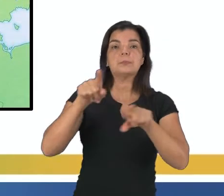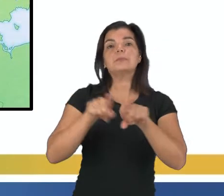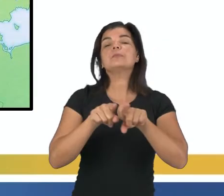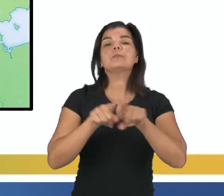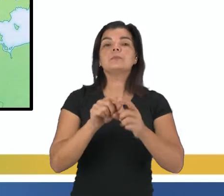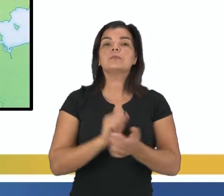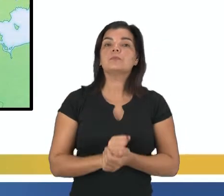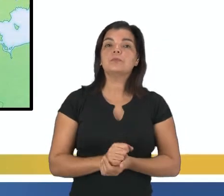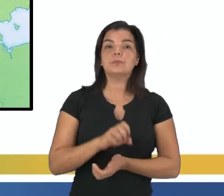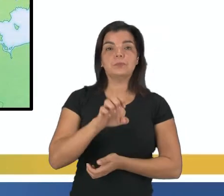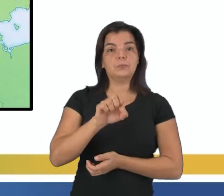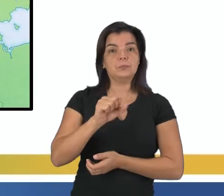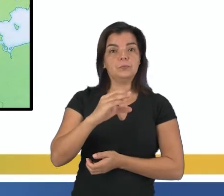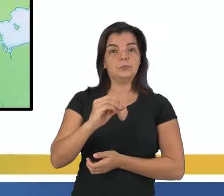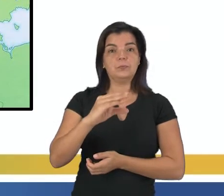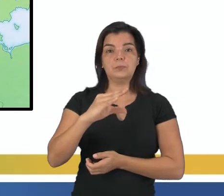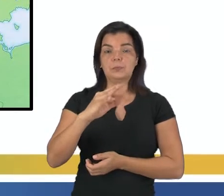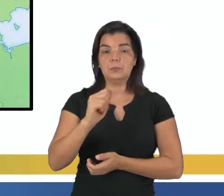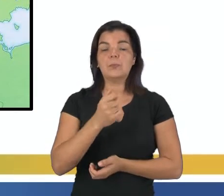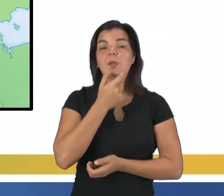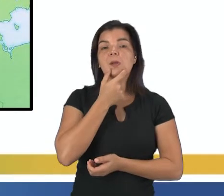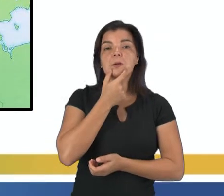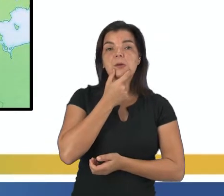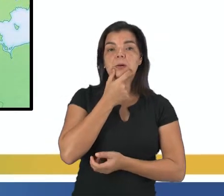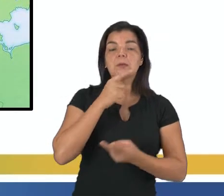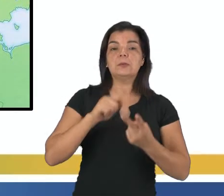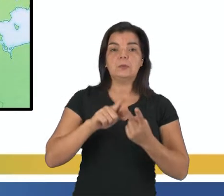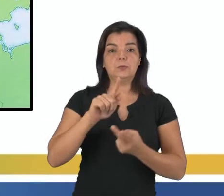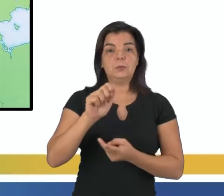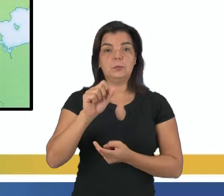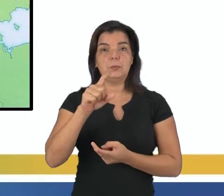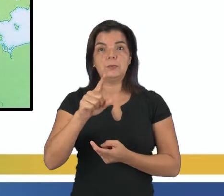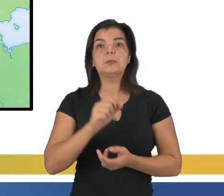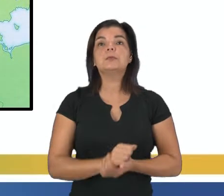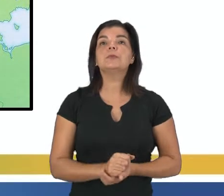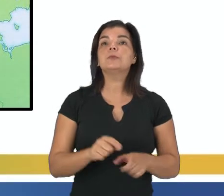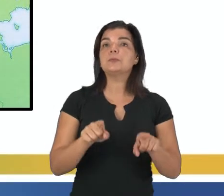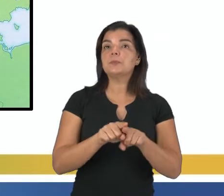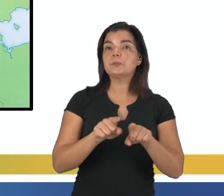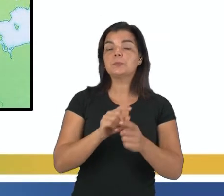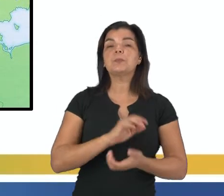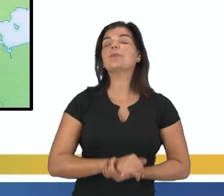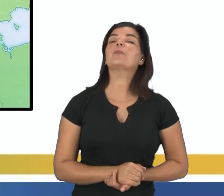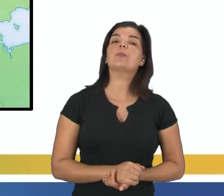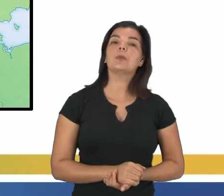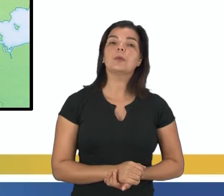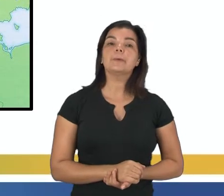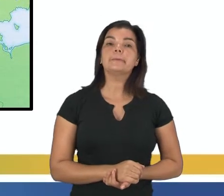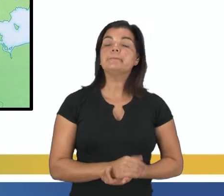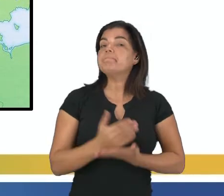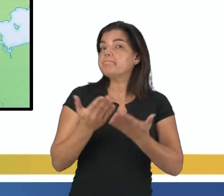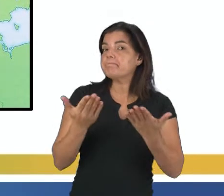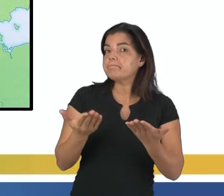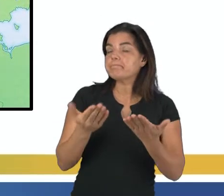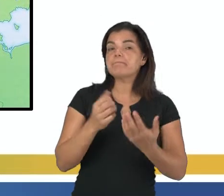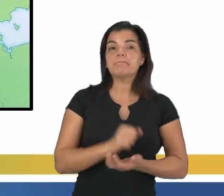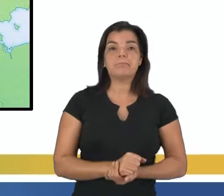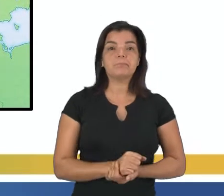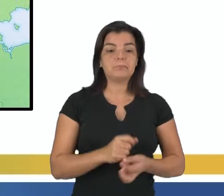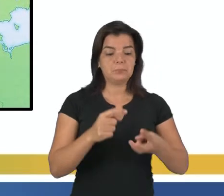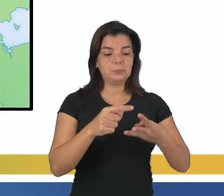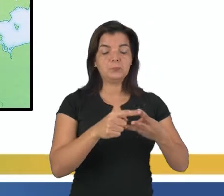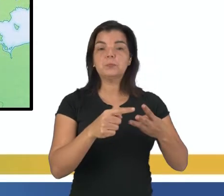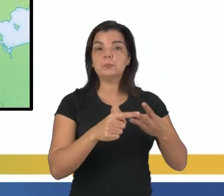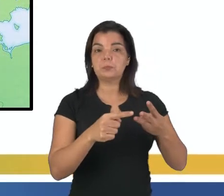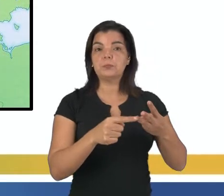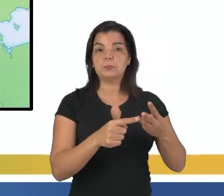esses países eram Escócia a Inglaterra eo País de Gales então era conhecido como grã-bretanha então esses